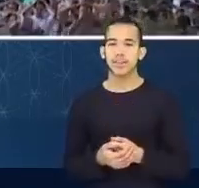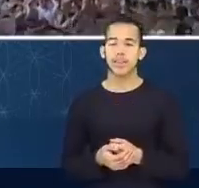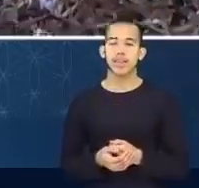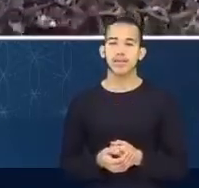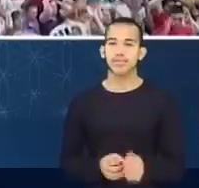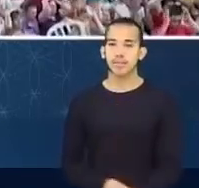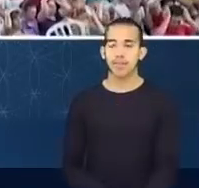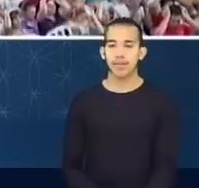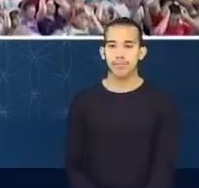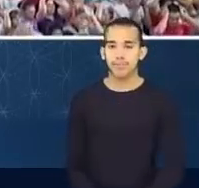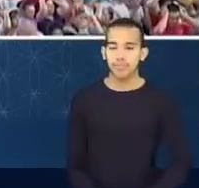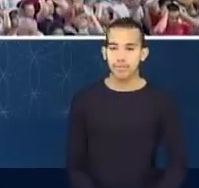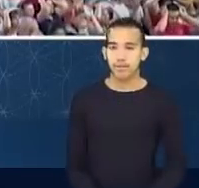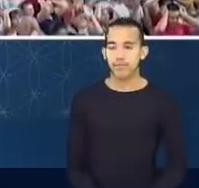ele.